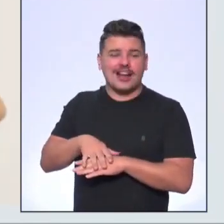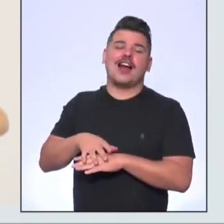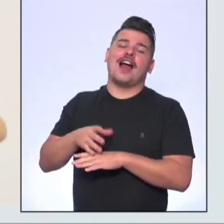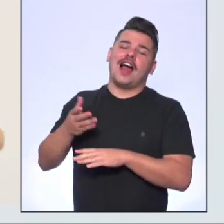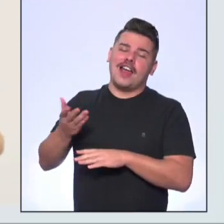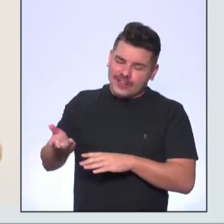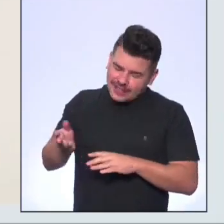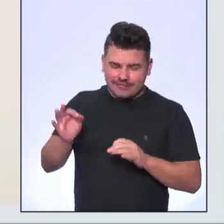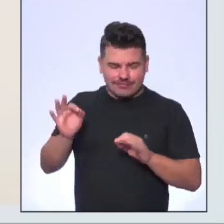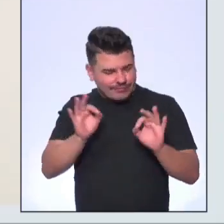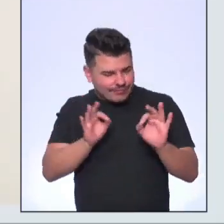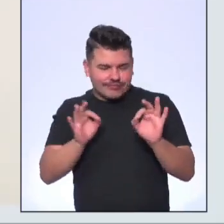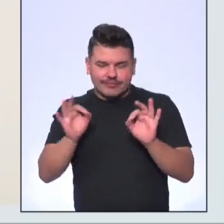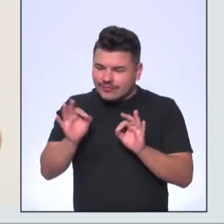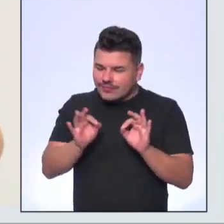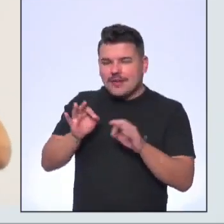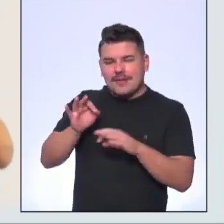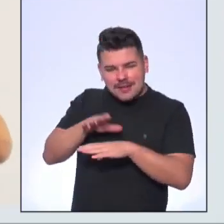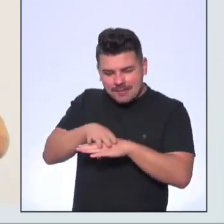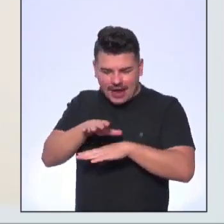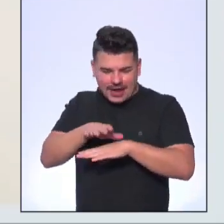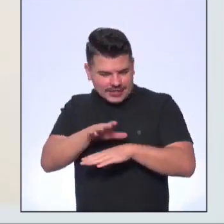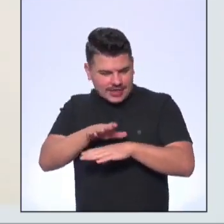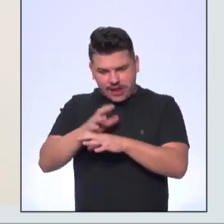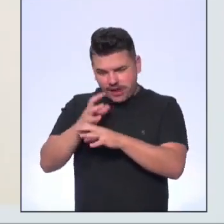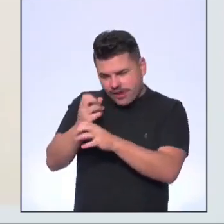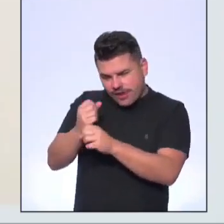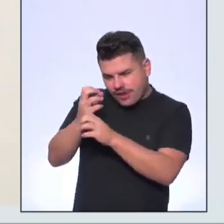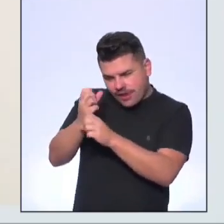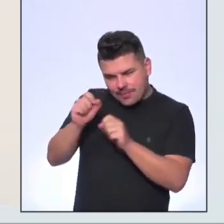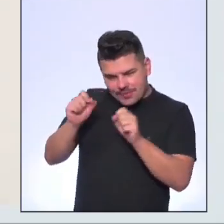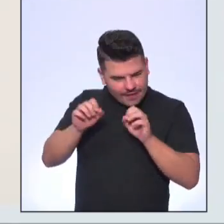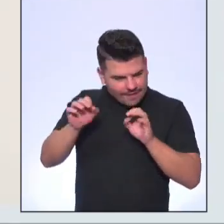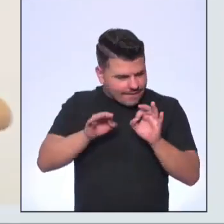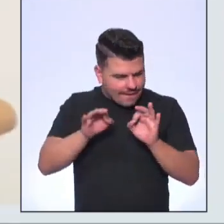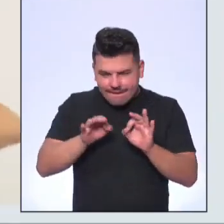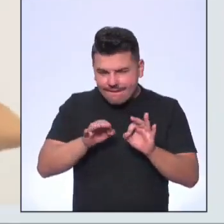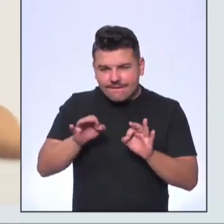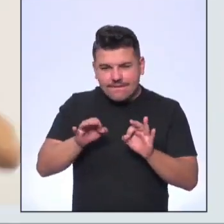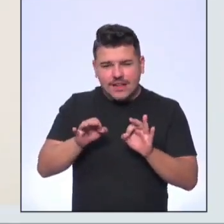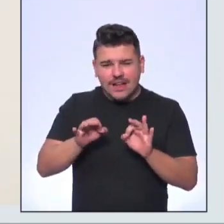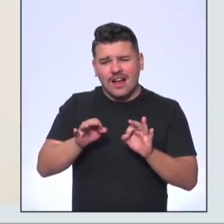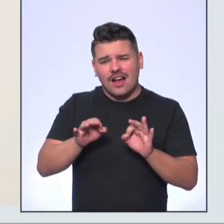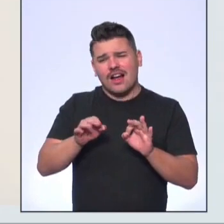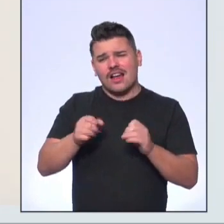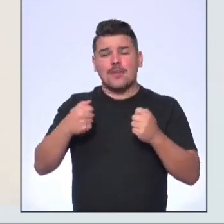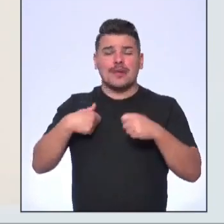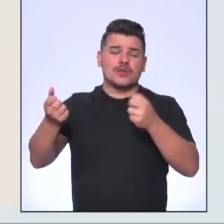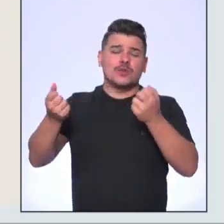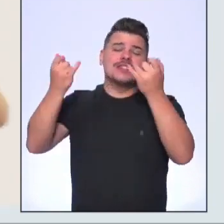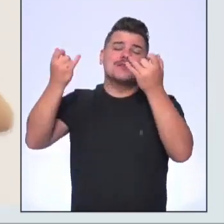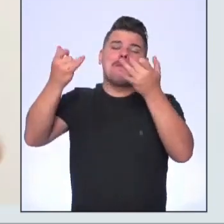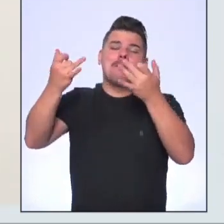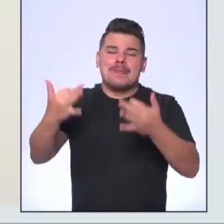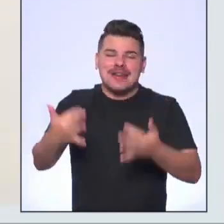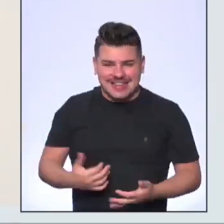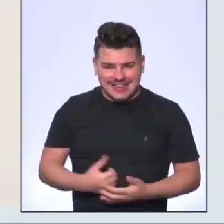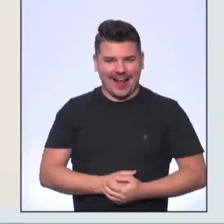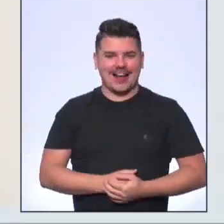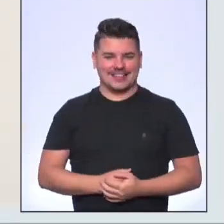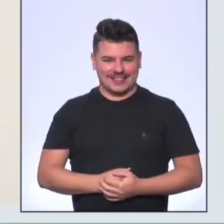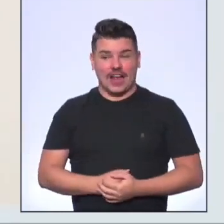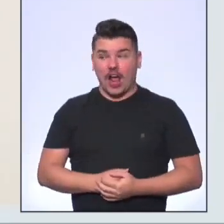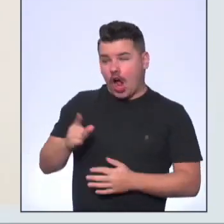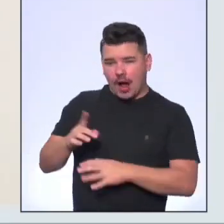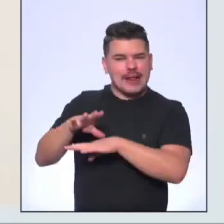você descobre uma fórmula matemática e você precisa expor isso, defender